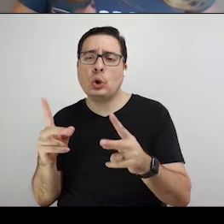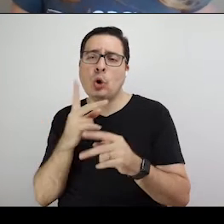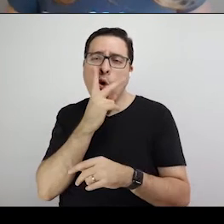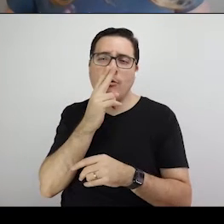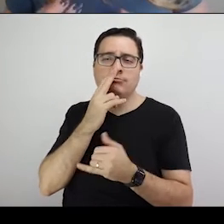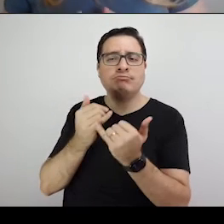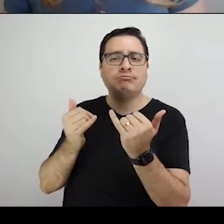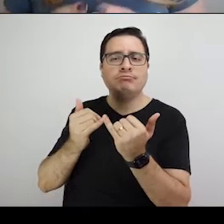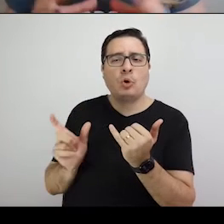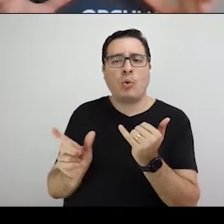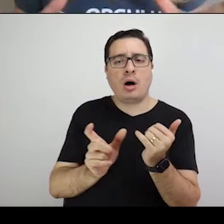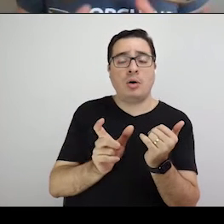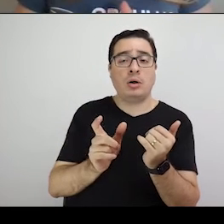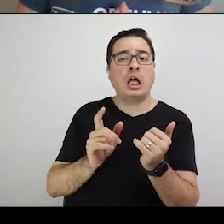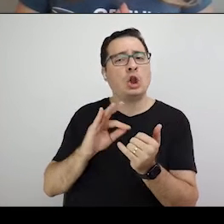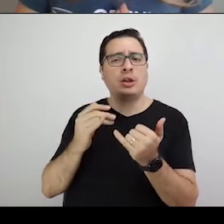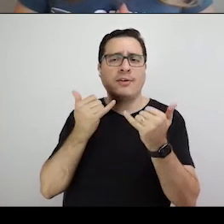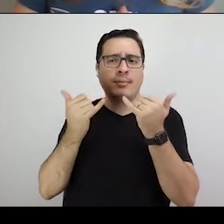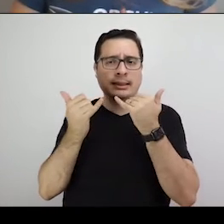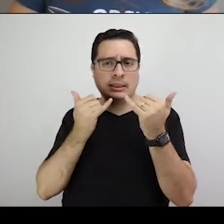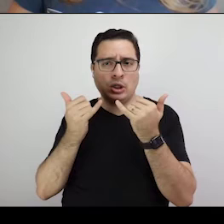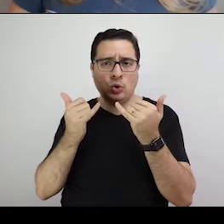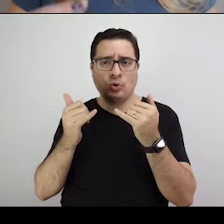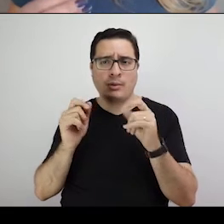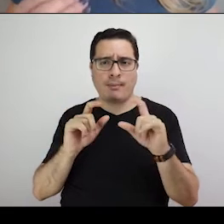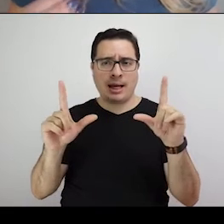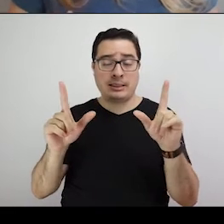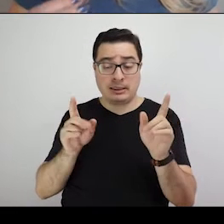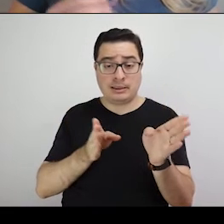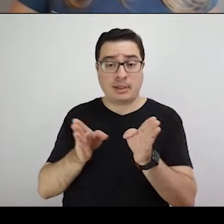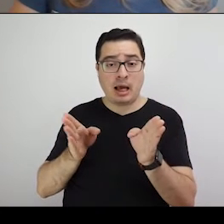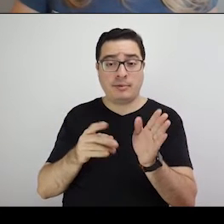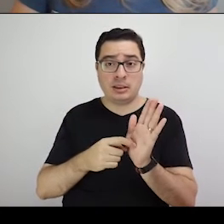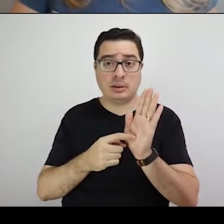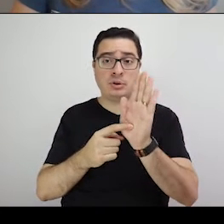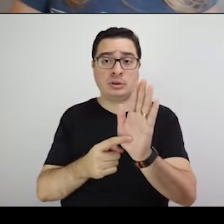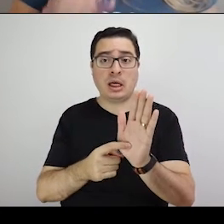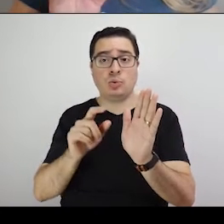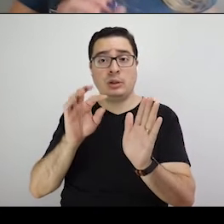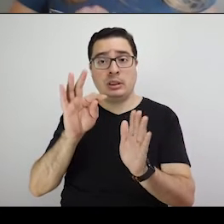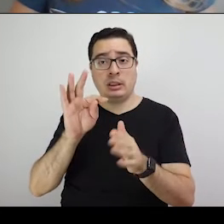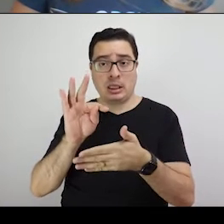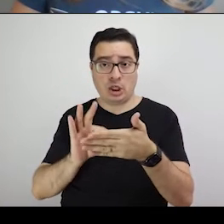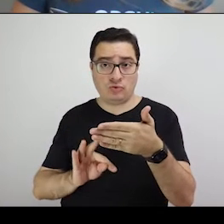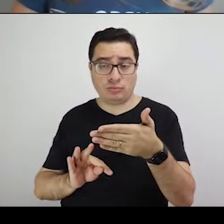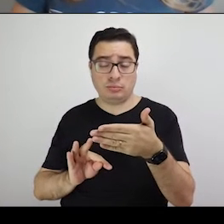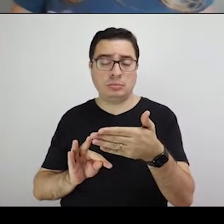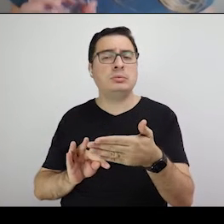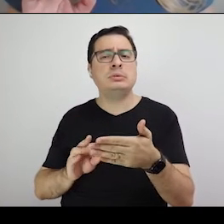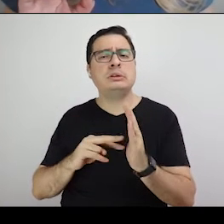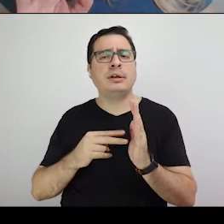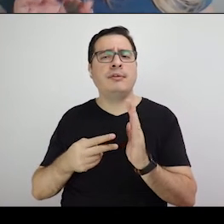textuais são todas as informações de uma página acessível que devem ser apresentadas em texto. Isso significa